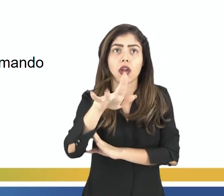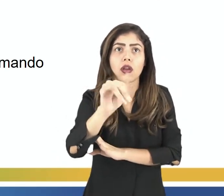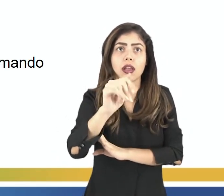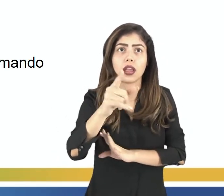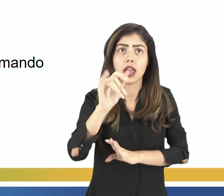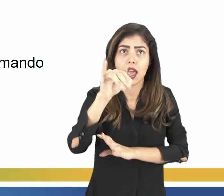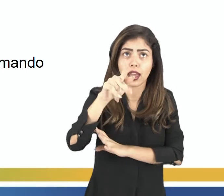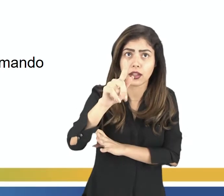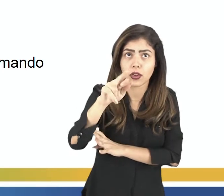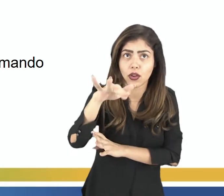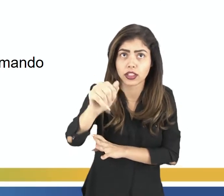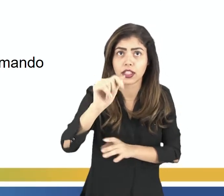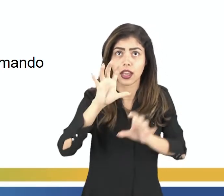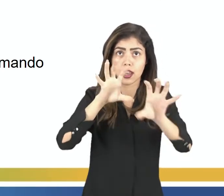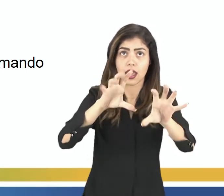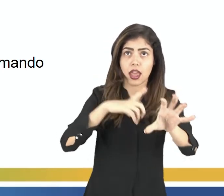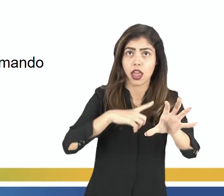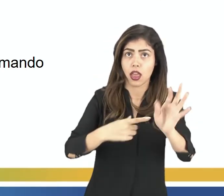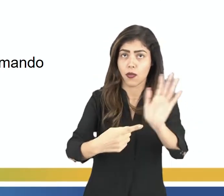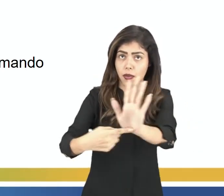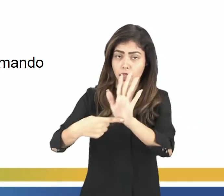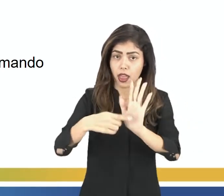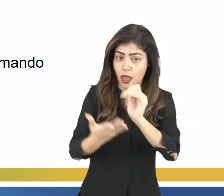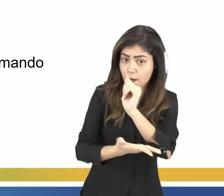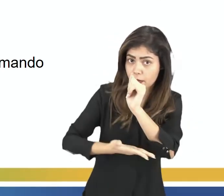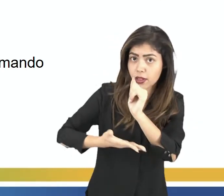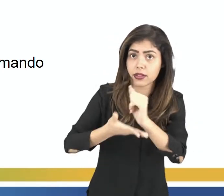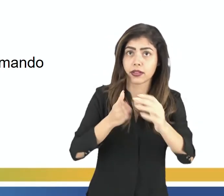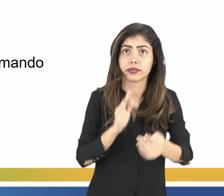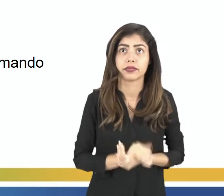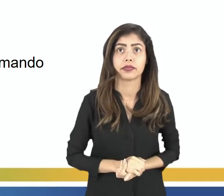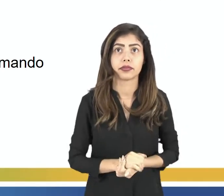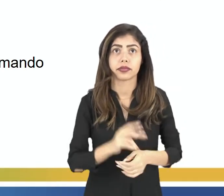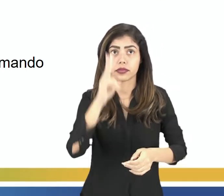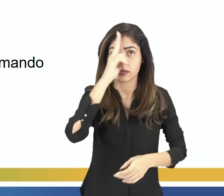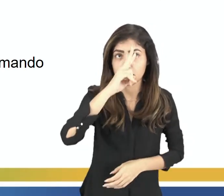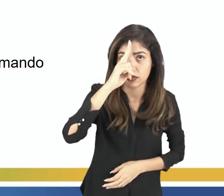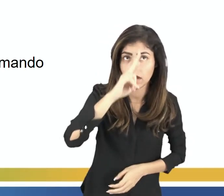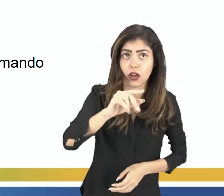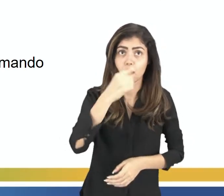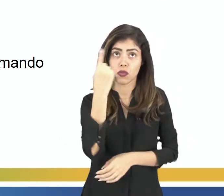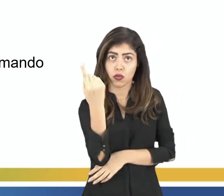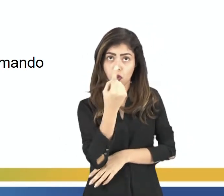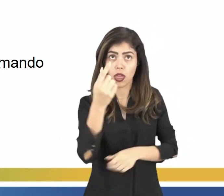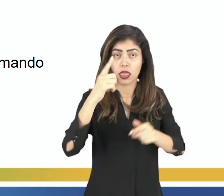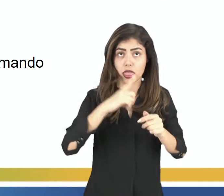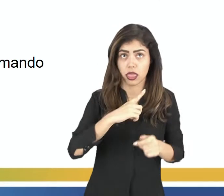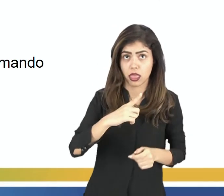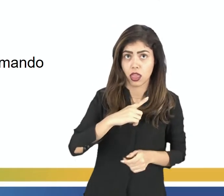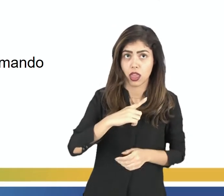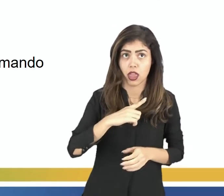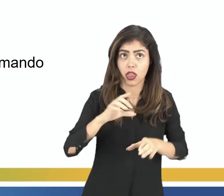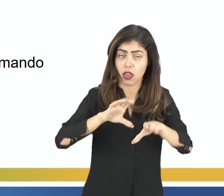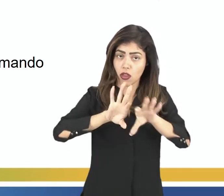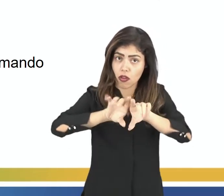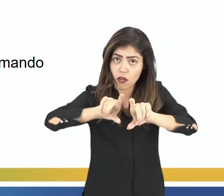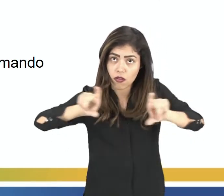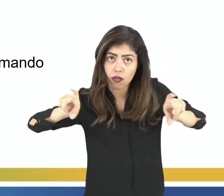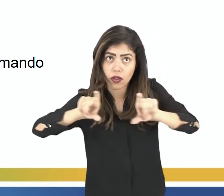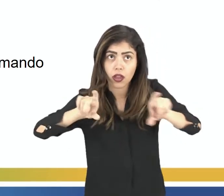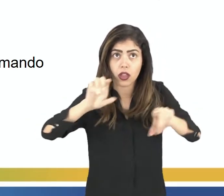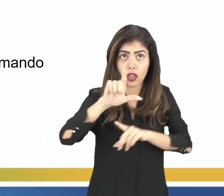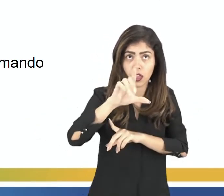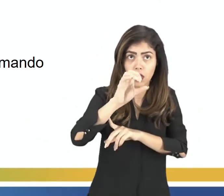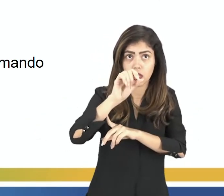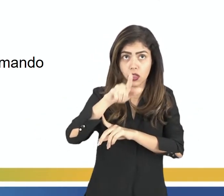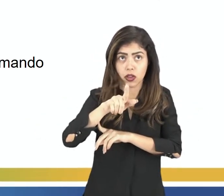A incógnita, nesses casos, está no logaritmando ou na base. Vale lembrar que um logaritmo possui o seguinte formato: